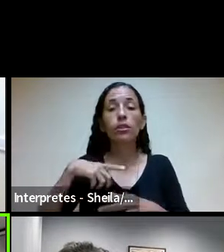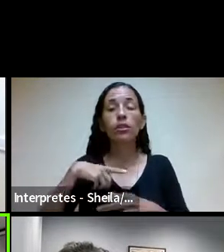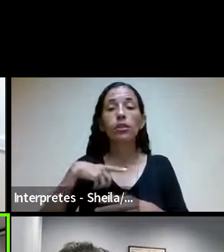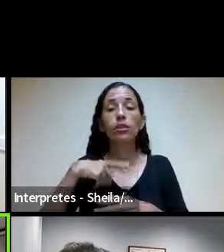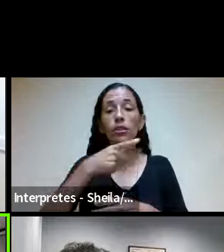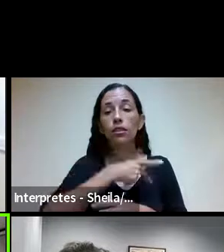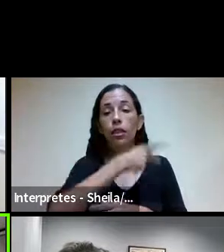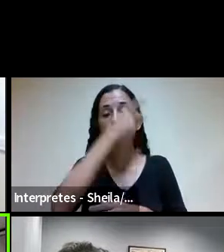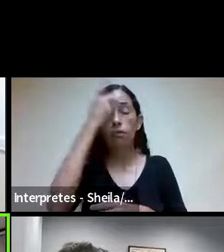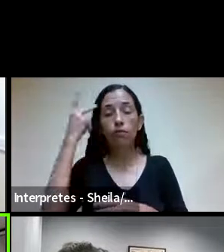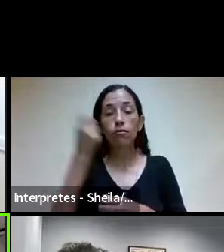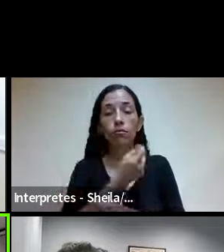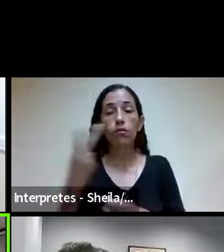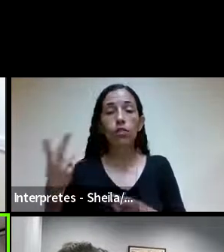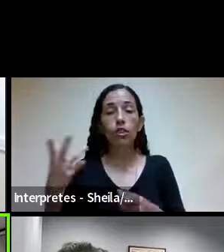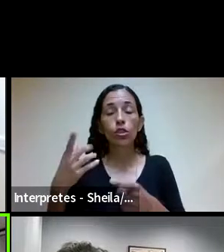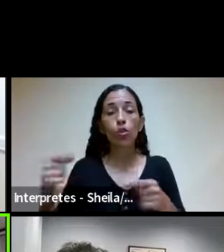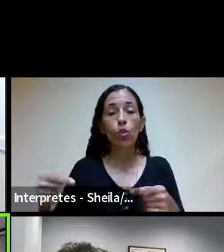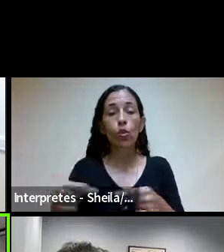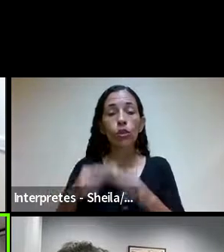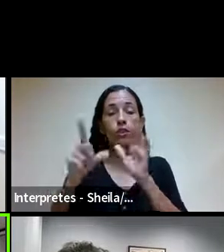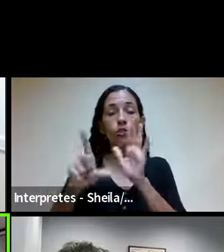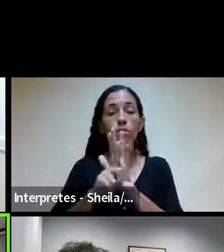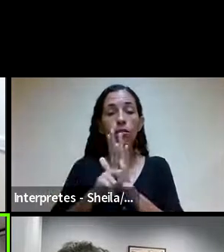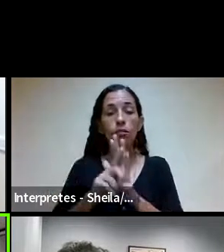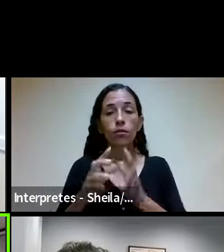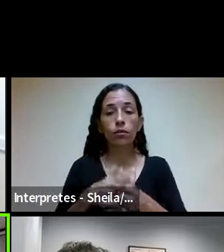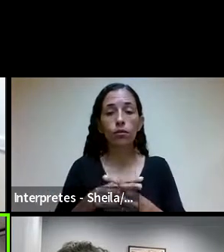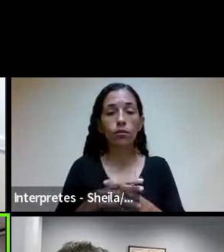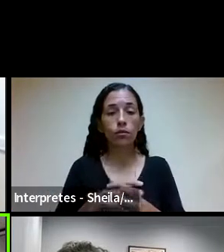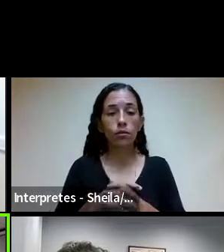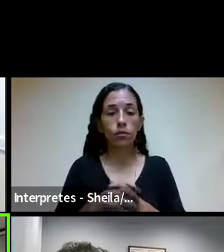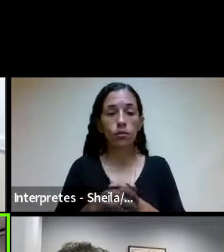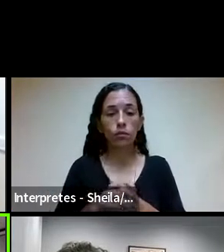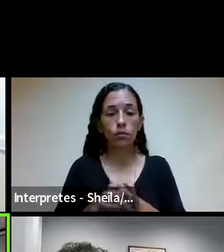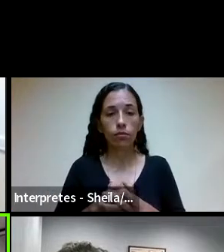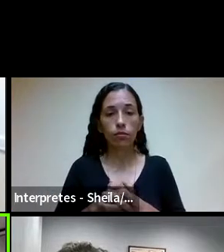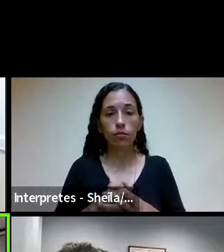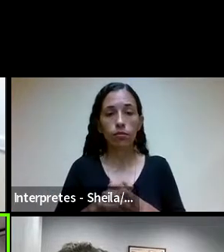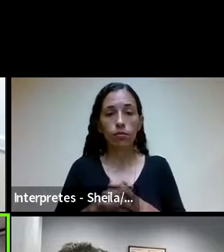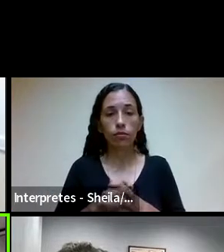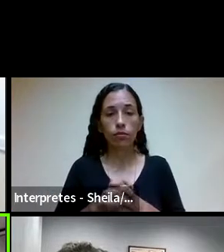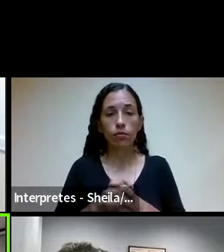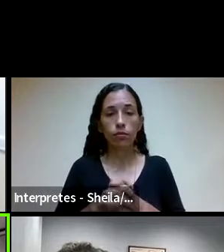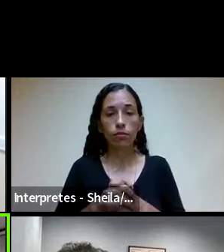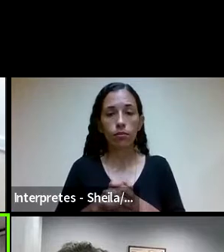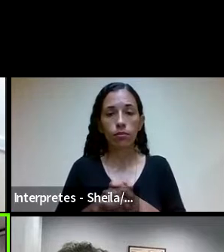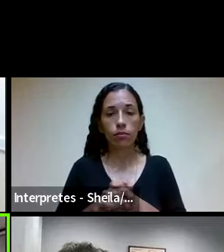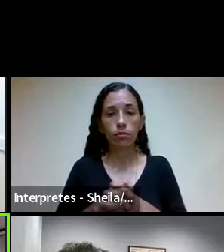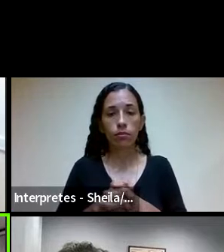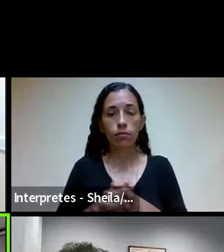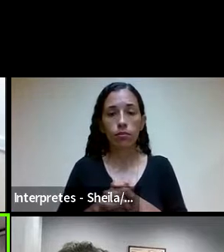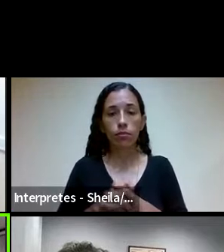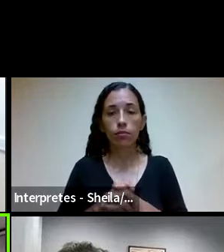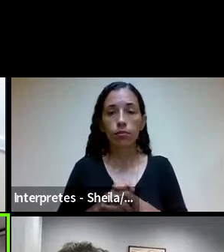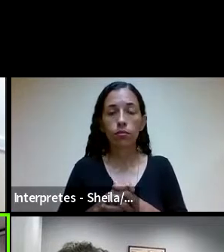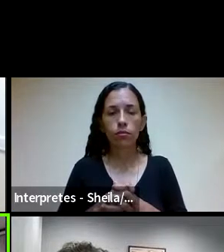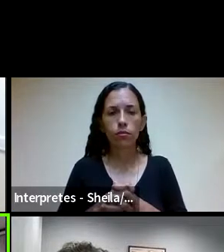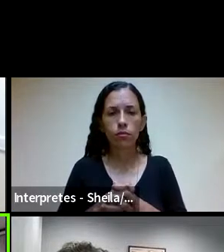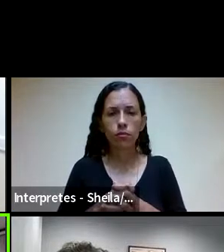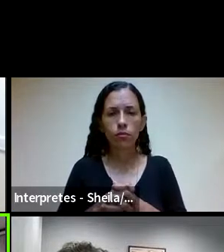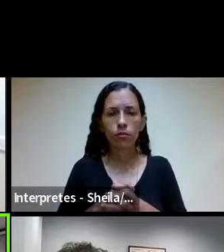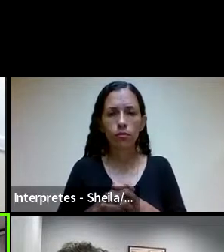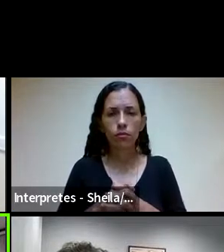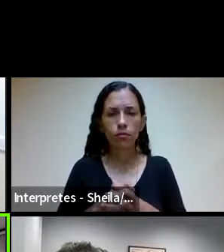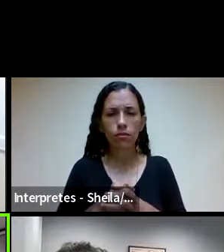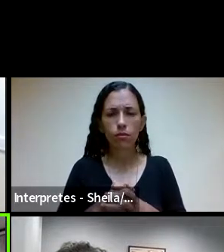julgadores. Doutor Marcelo arguiu a suspeição. Então, fica agora o quórum possível. O